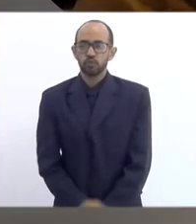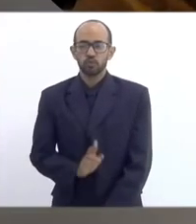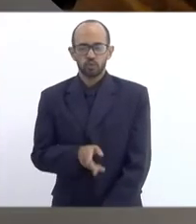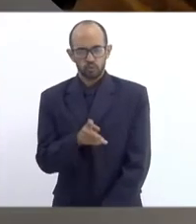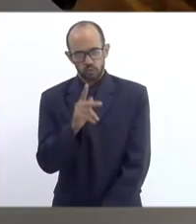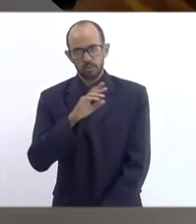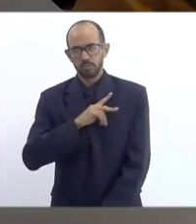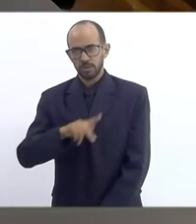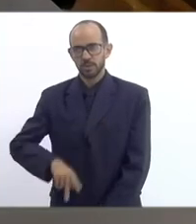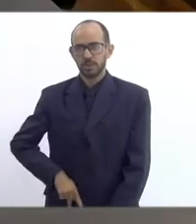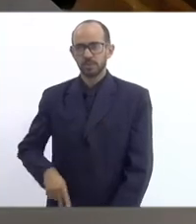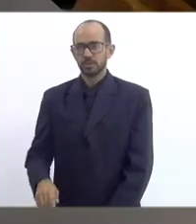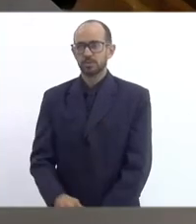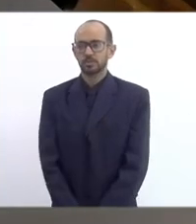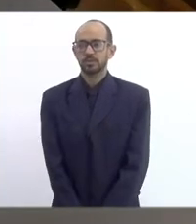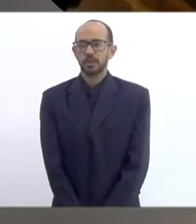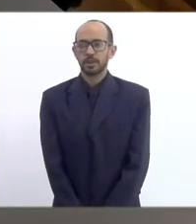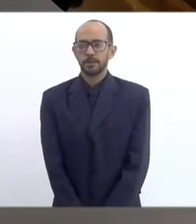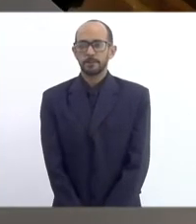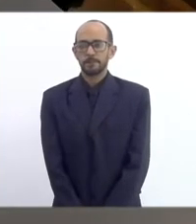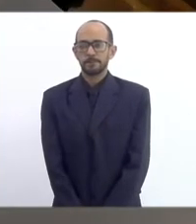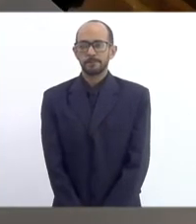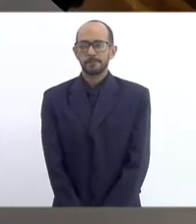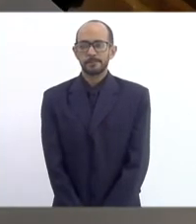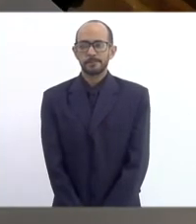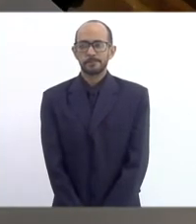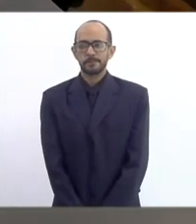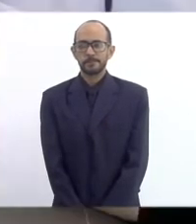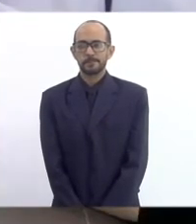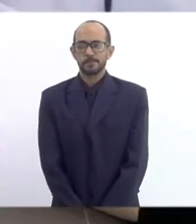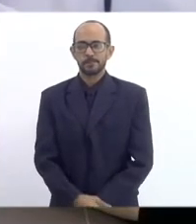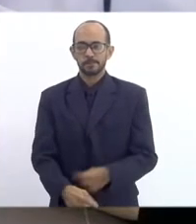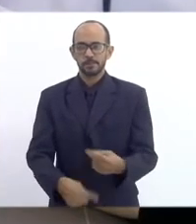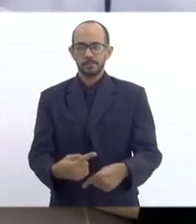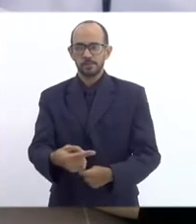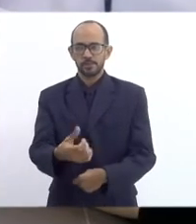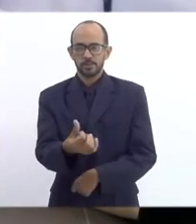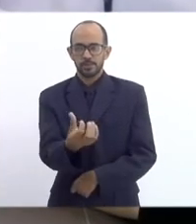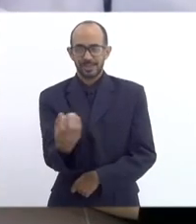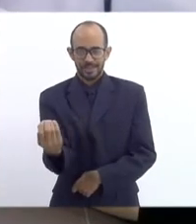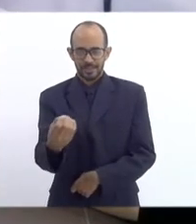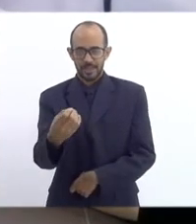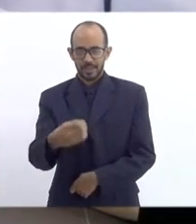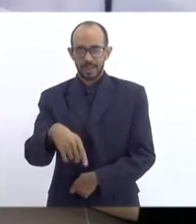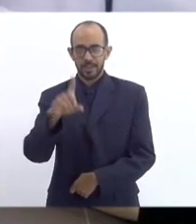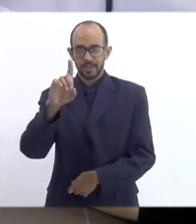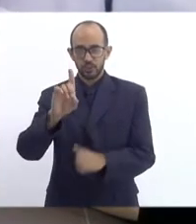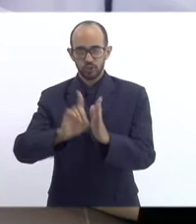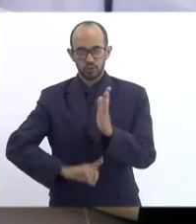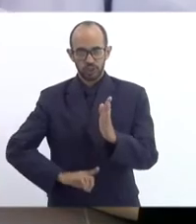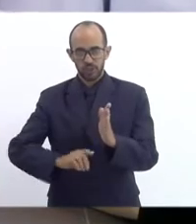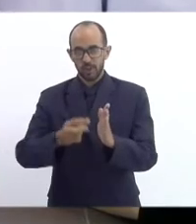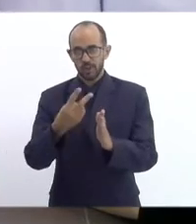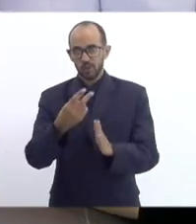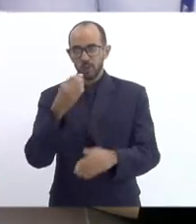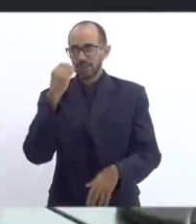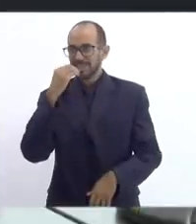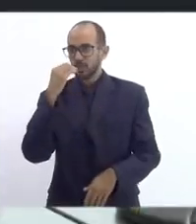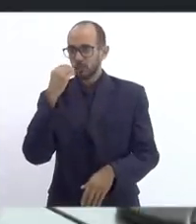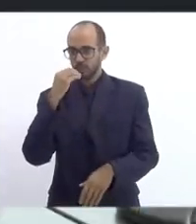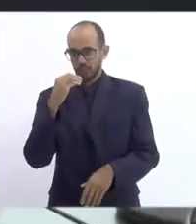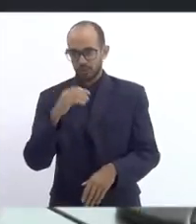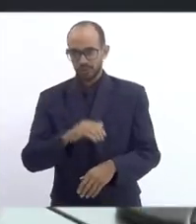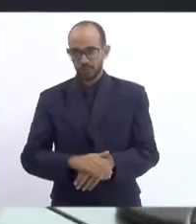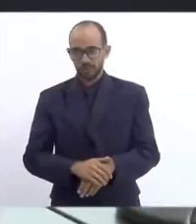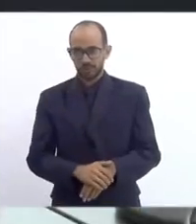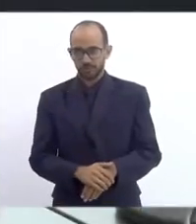presidente. A partir dos 60, dá direito a dois sanduíches de produtividade. Eu estava achando